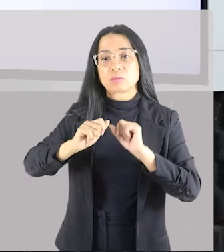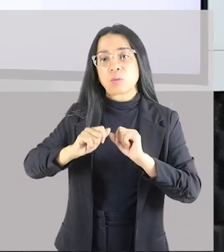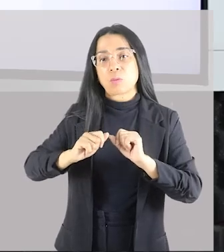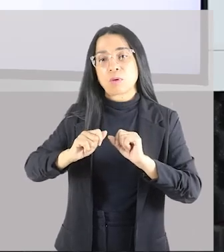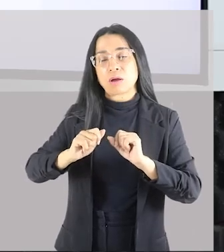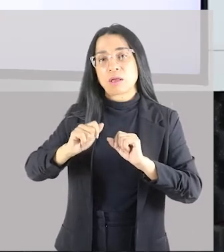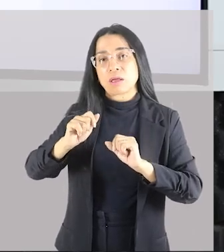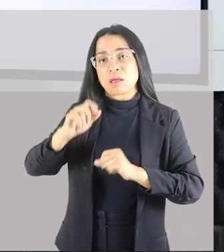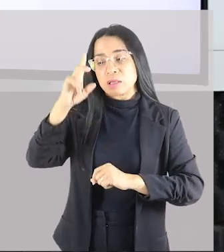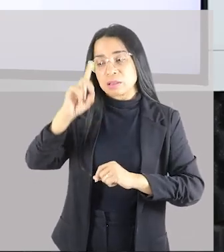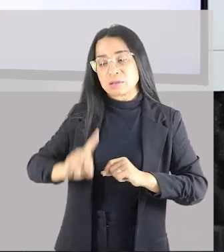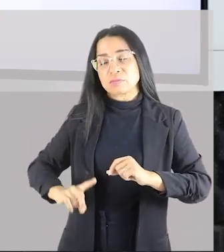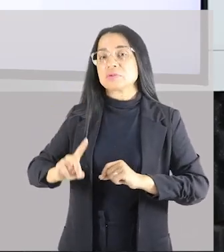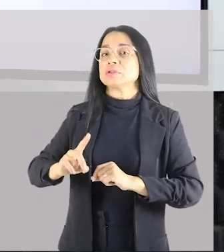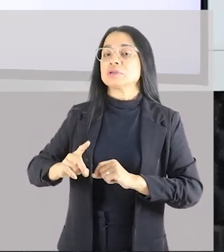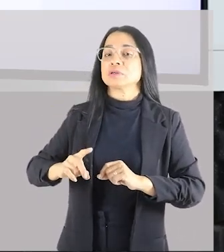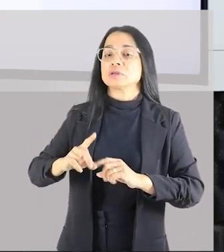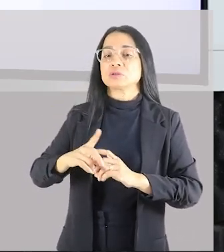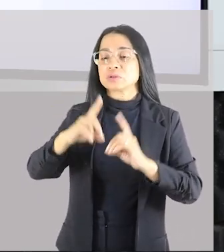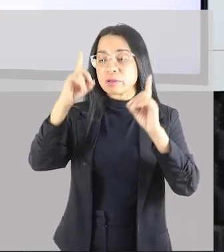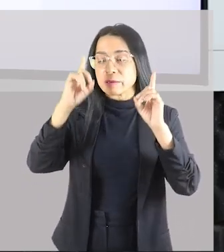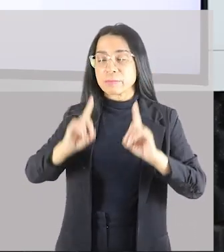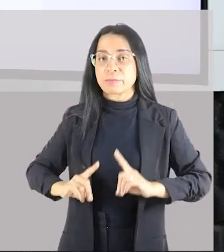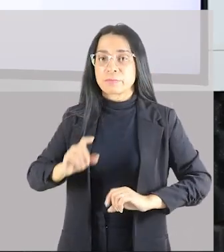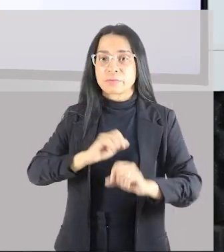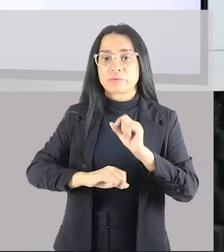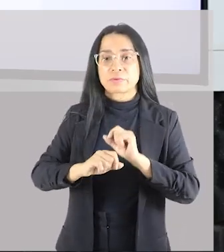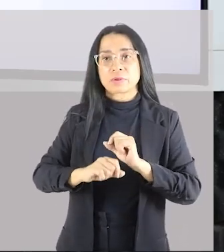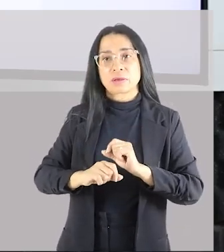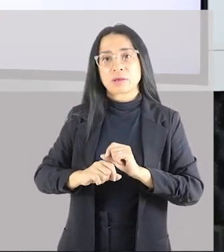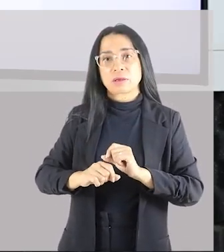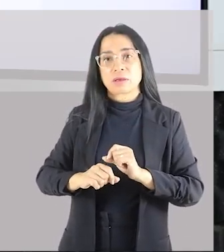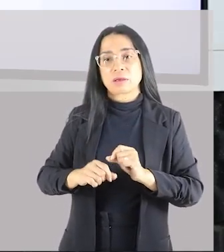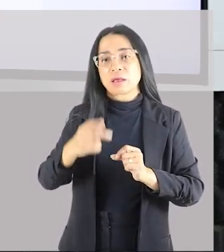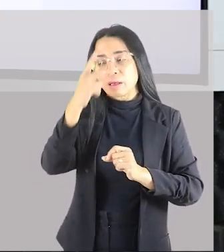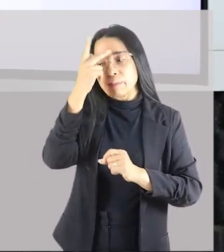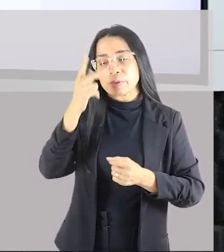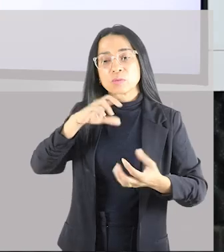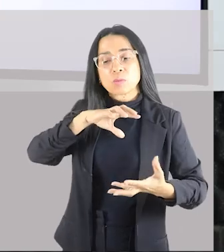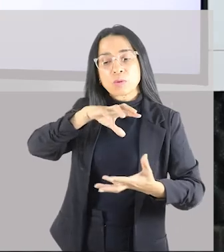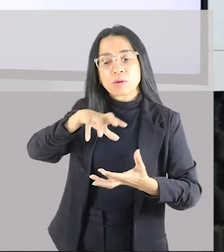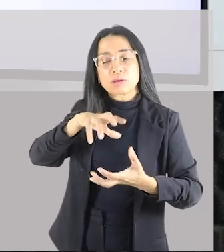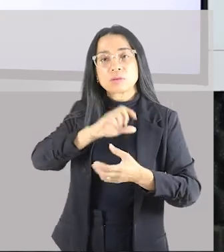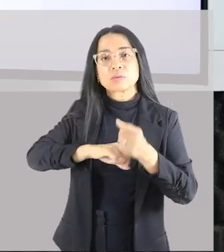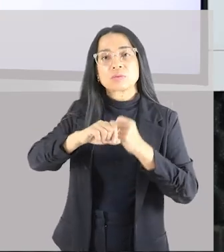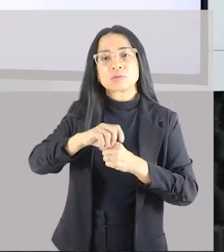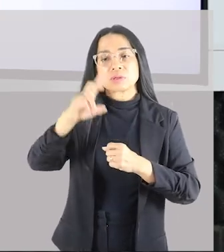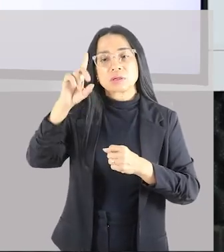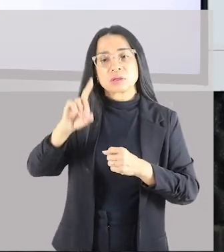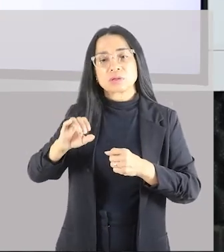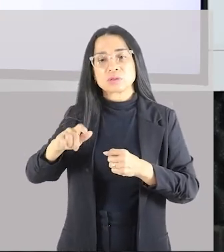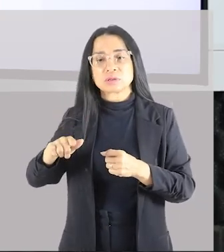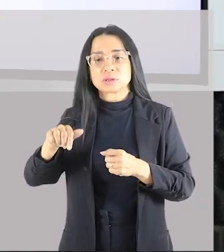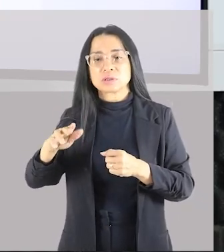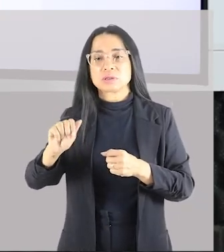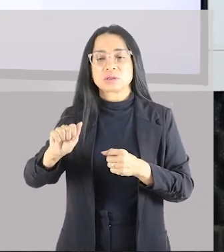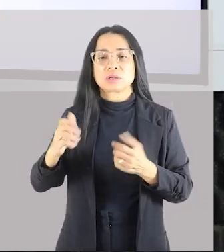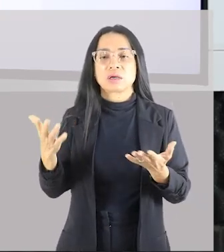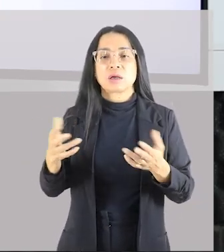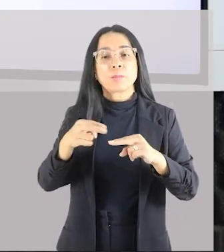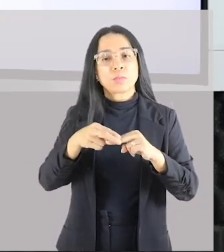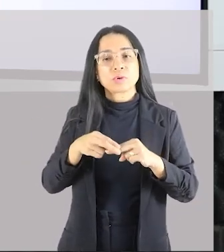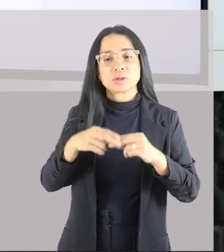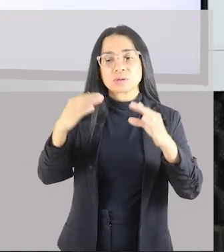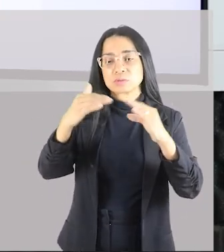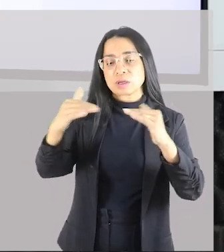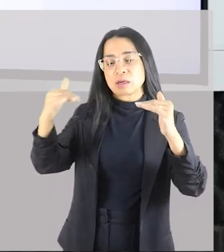é digna, por isso que ela está bem no meio. Vocês podem perceber, ó, que pelo nosso macete, ó, só, se,